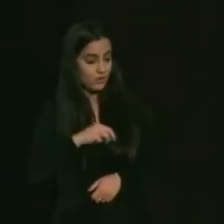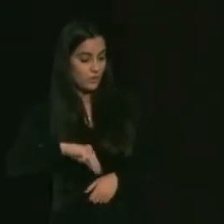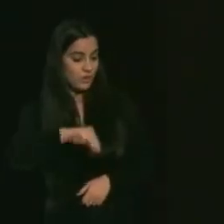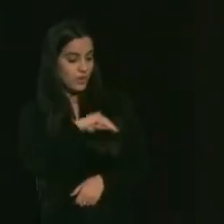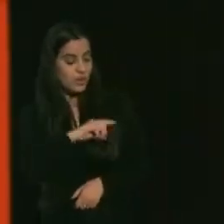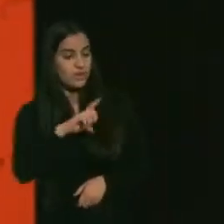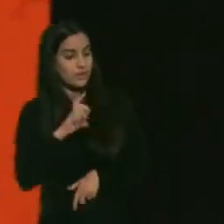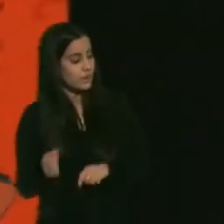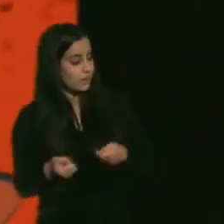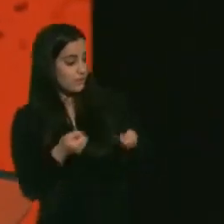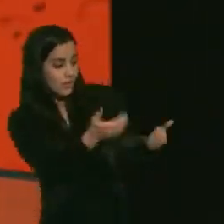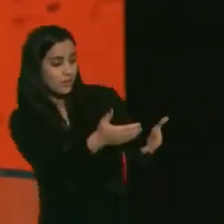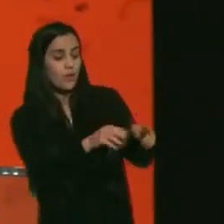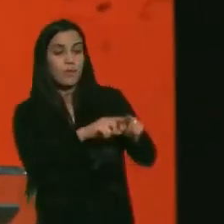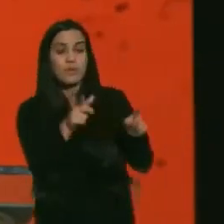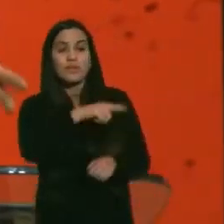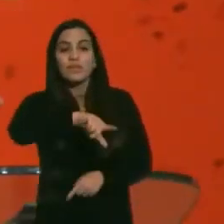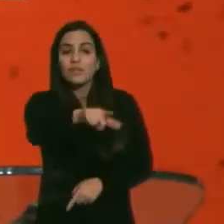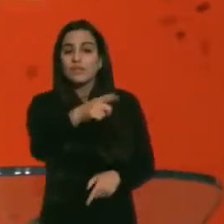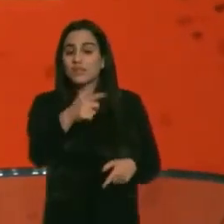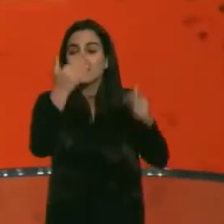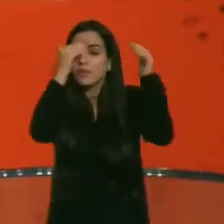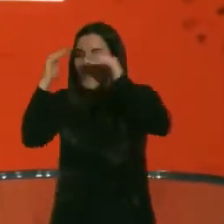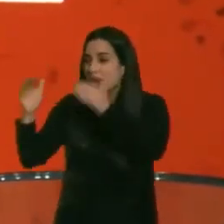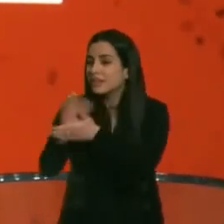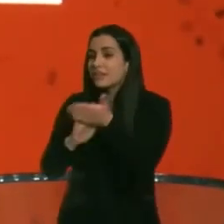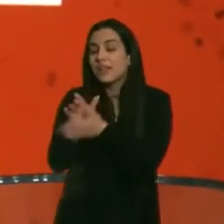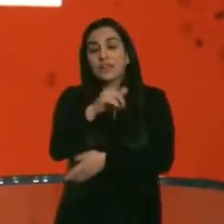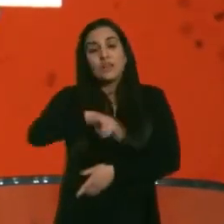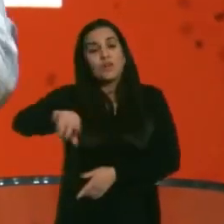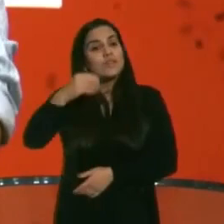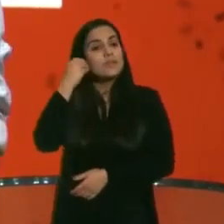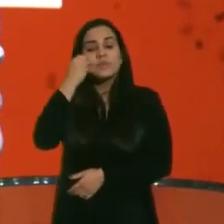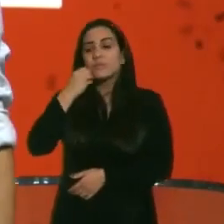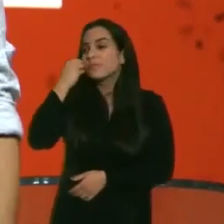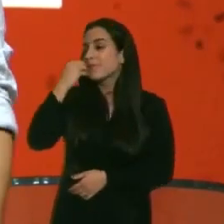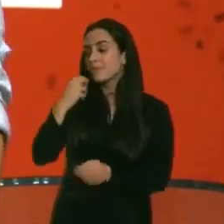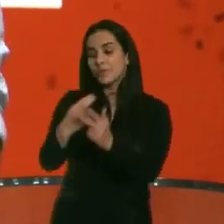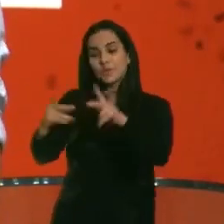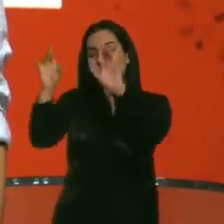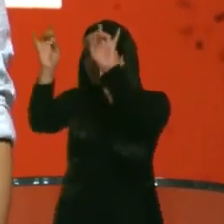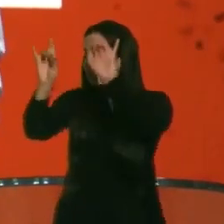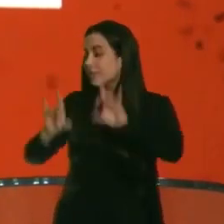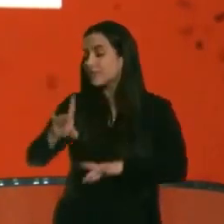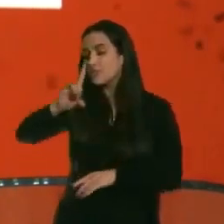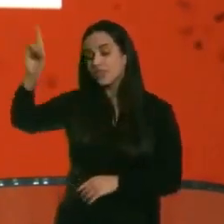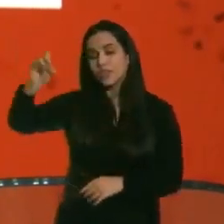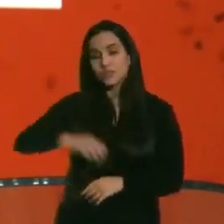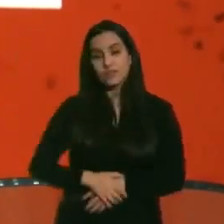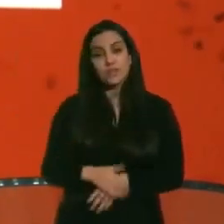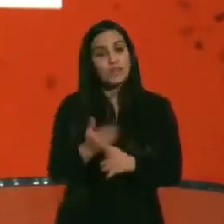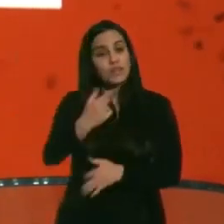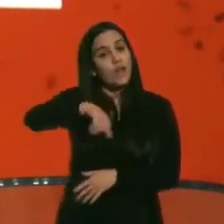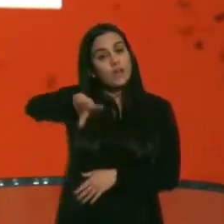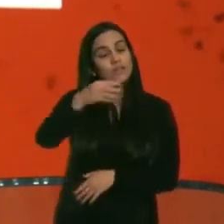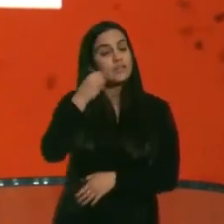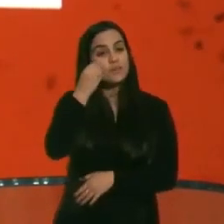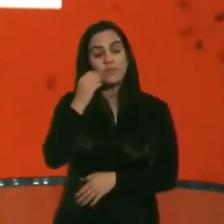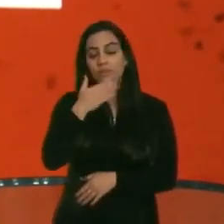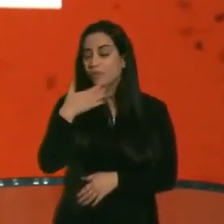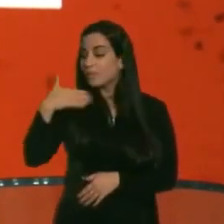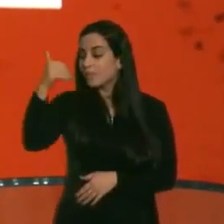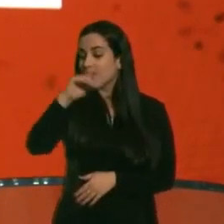eu tenho para você, mas você não ouve. Então você não prova o banquete. Você não prova o melhor de